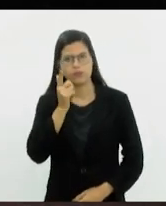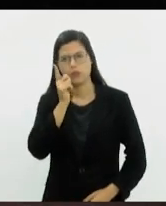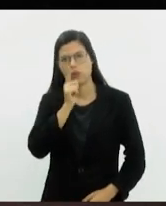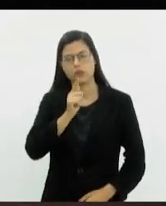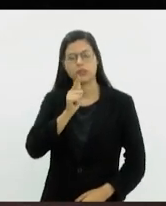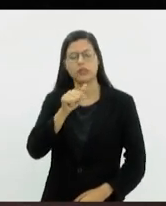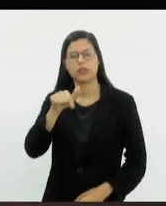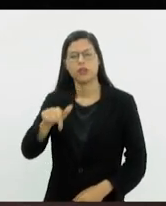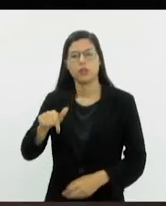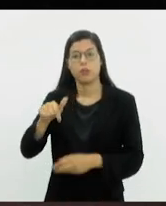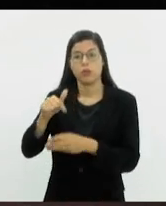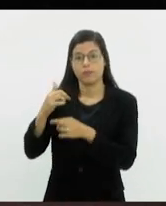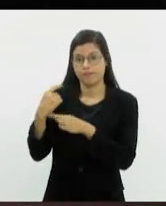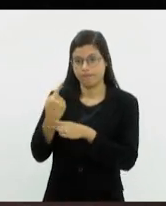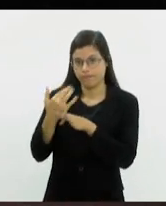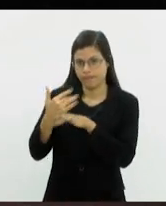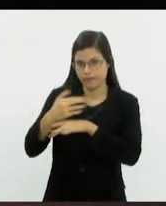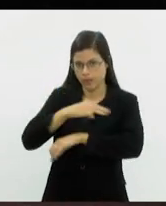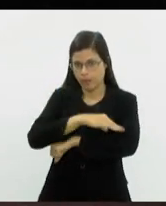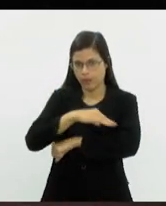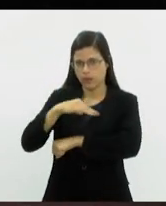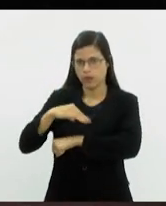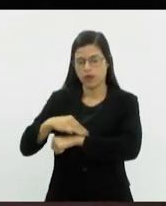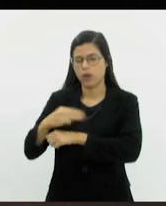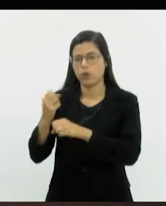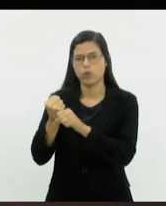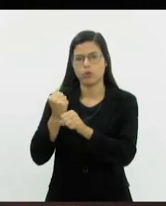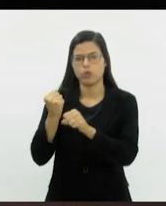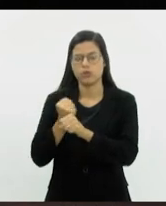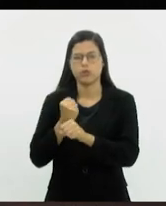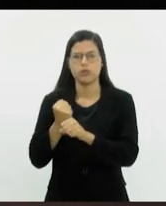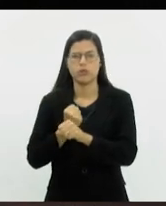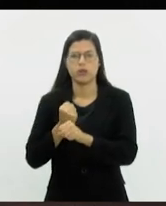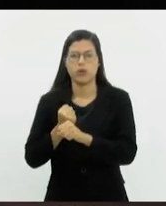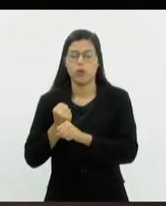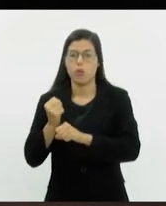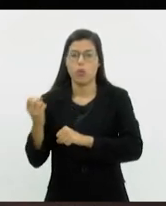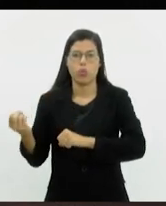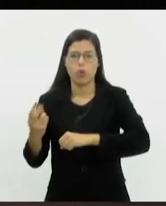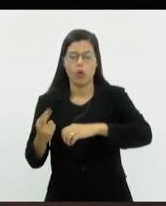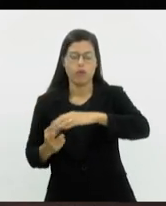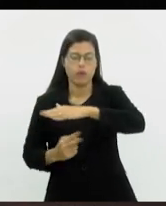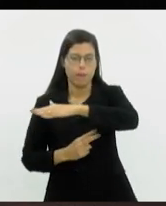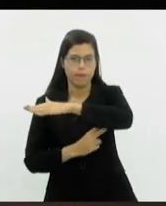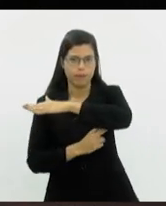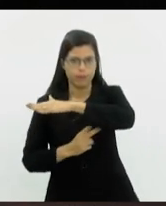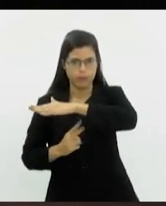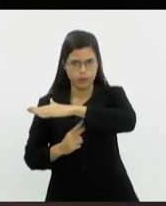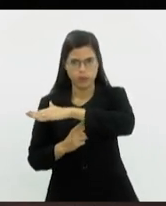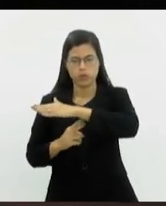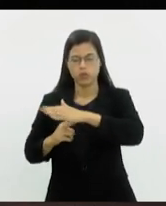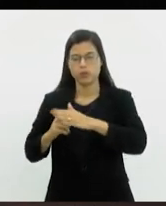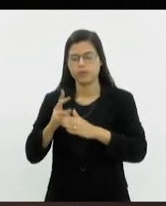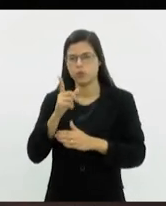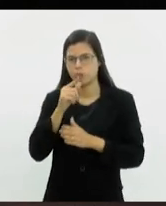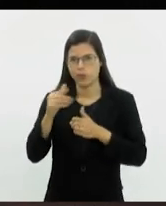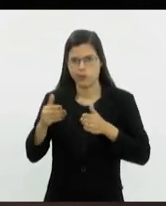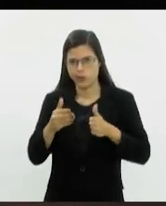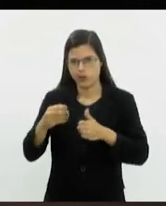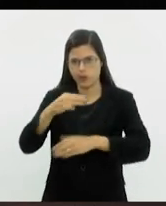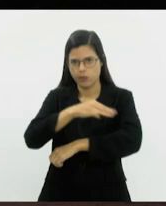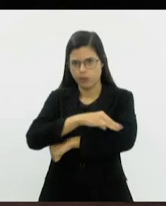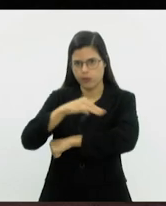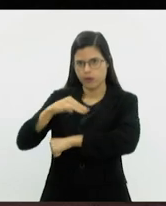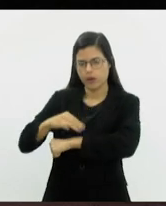nossa cidade a construção da nova ponte sobre o rio Macaé, que vai ligar a sede